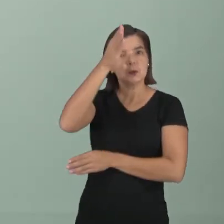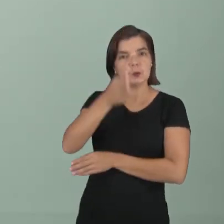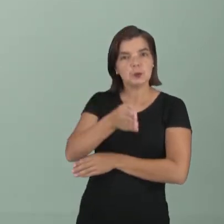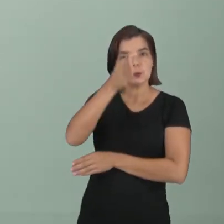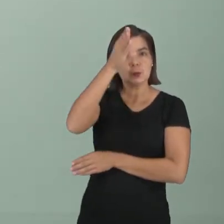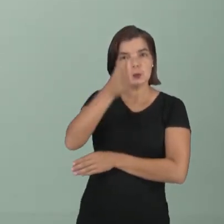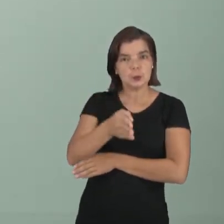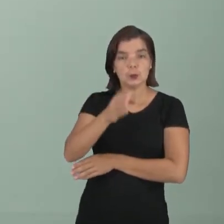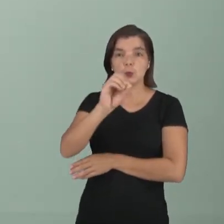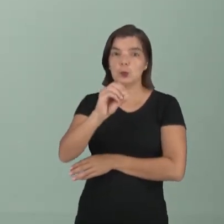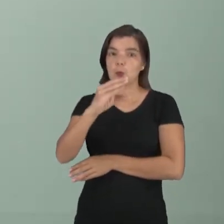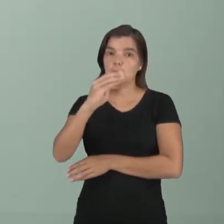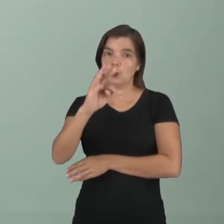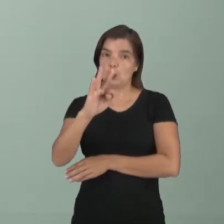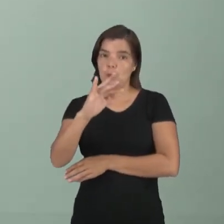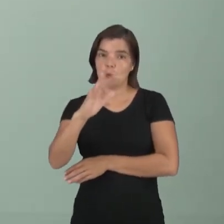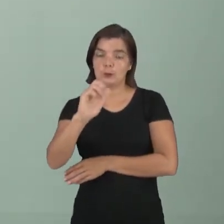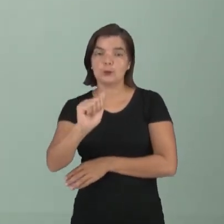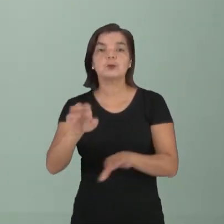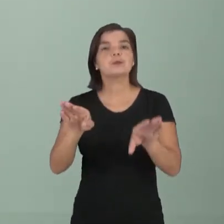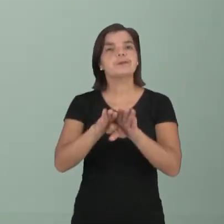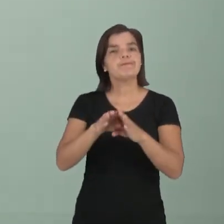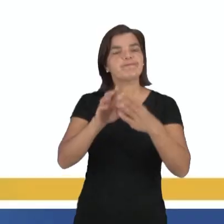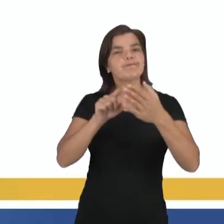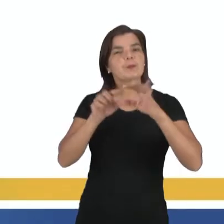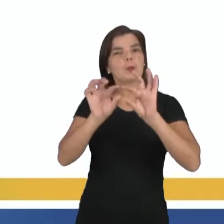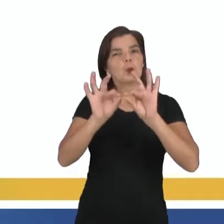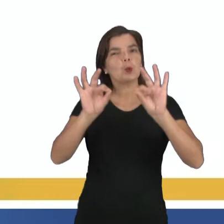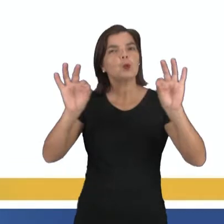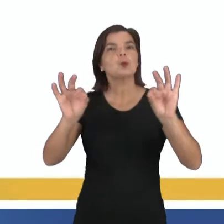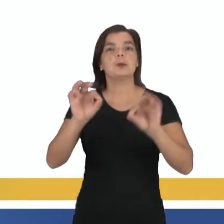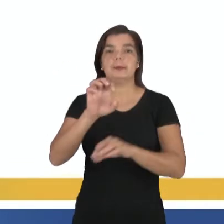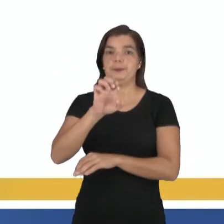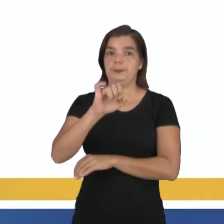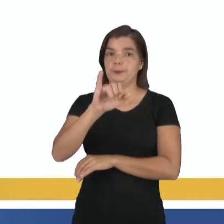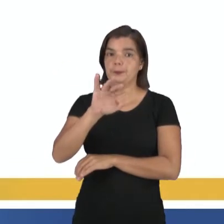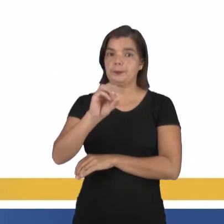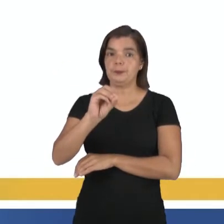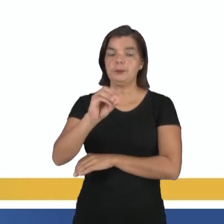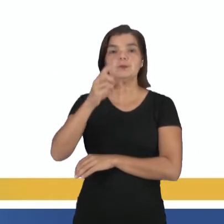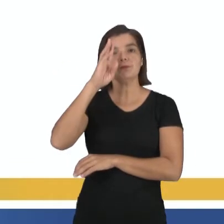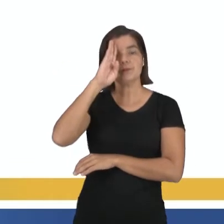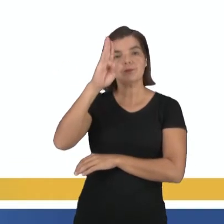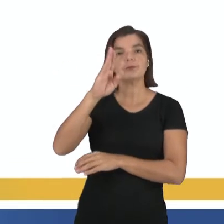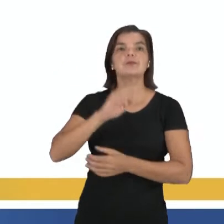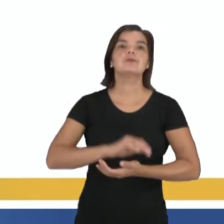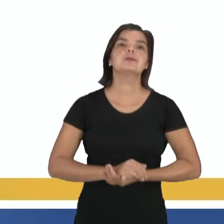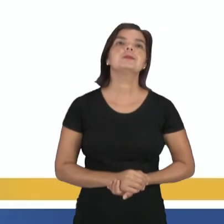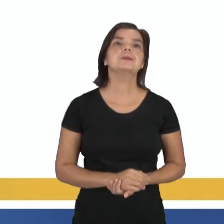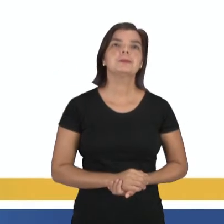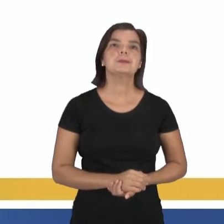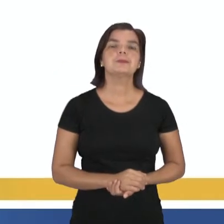fica bem no meio da lente, e um prolongamento desse ponto a gente vai chamar de eixo principal.